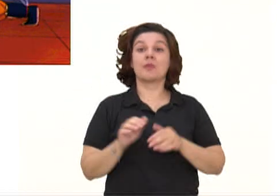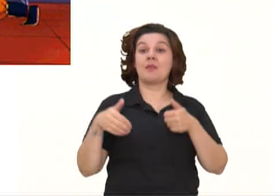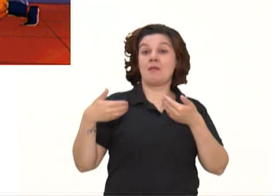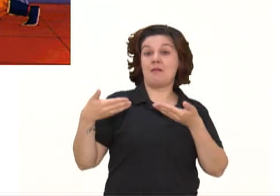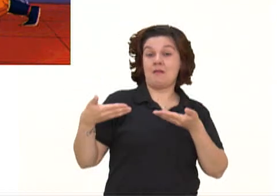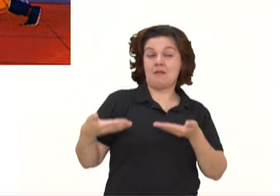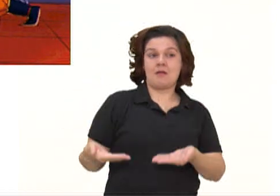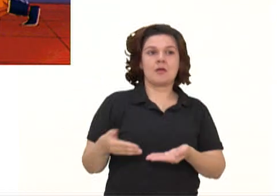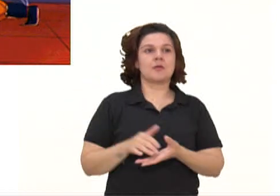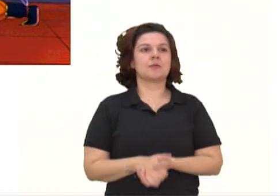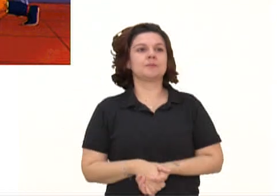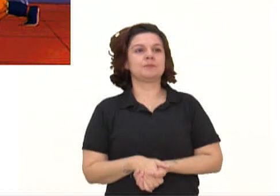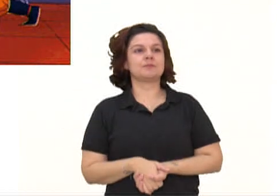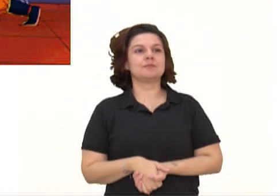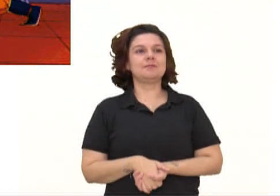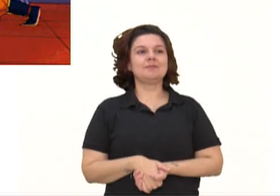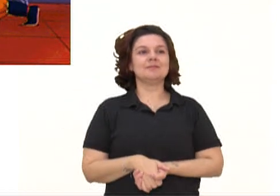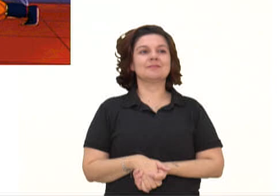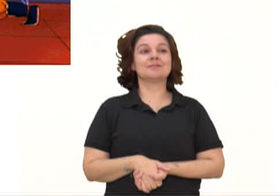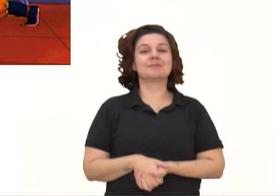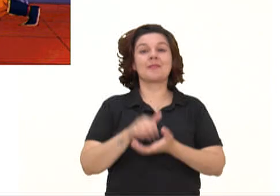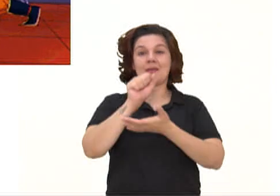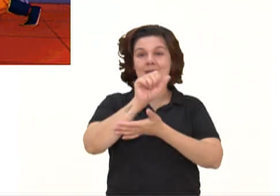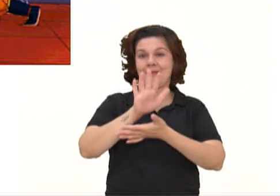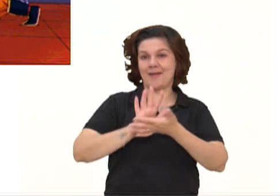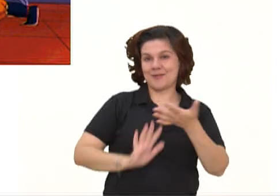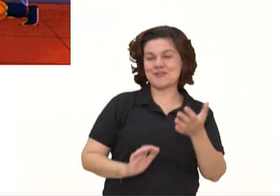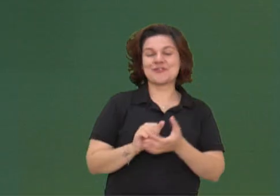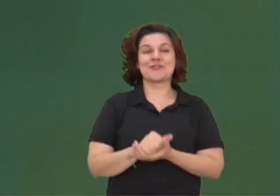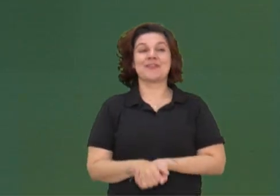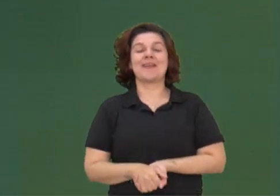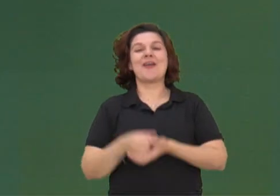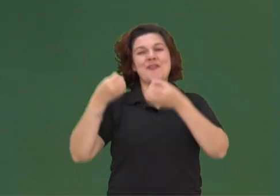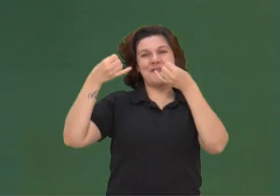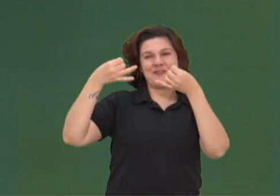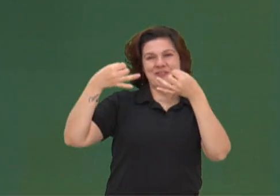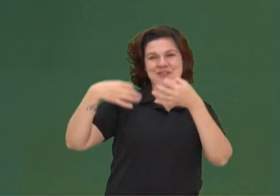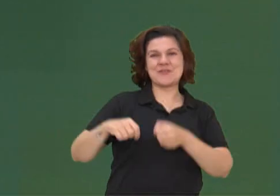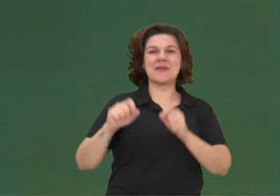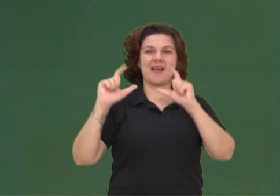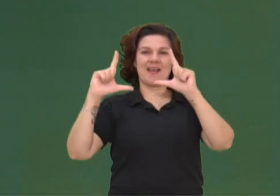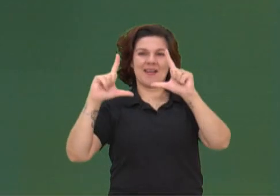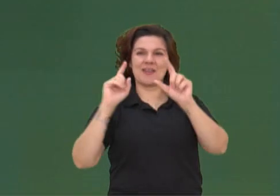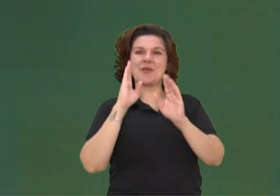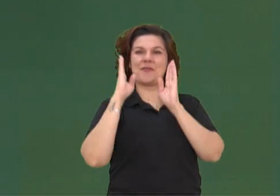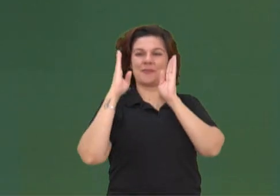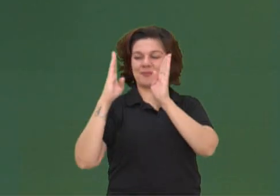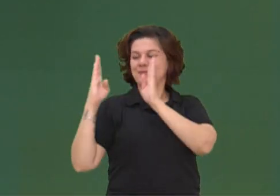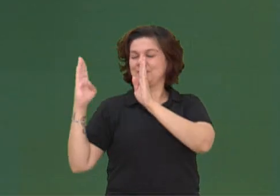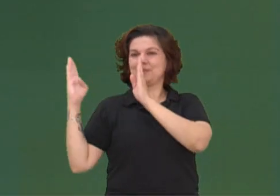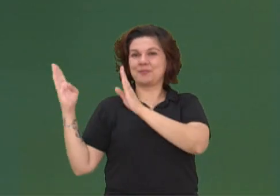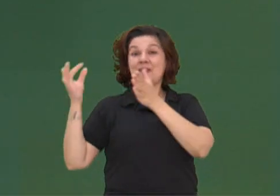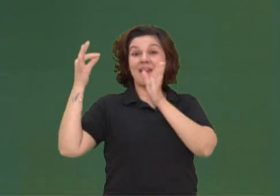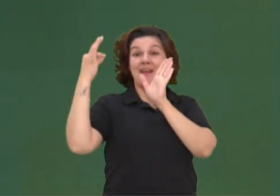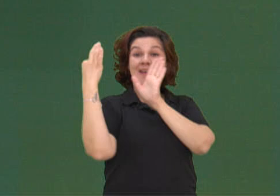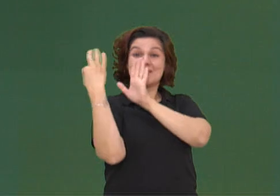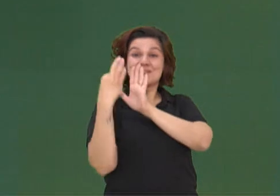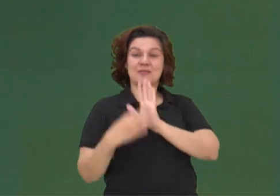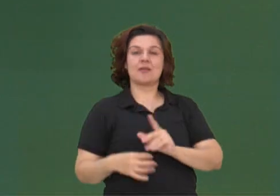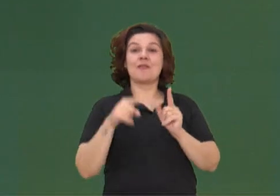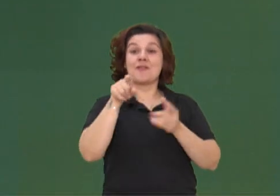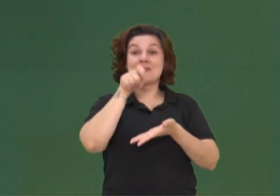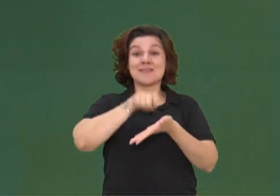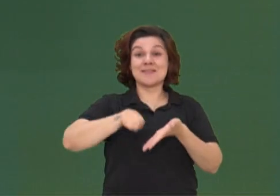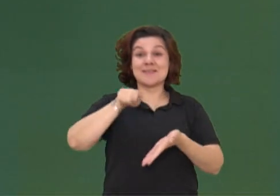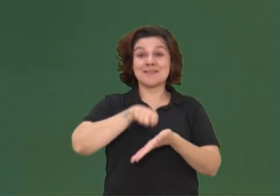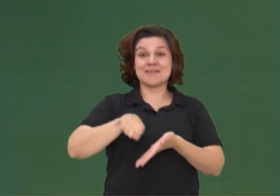Agora, eu gostaria de estar deixando para vocês aí uma atividade e eu vou comentar depois essa GIF com vocês durante a correção, que eu quero que vocês escrevam